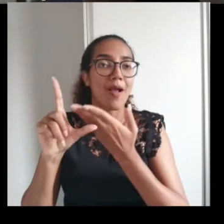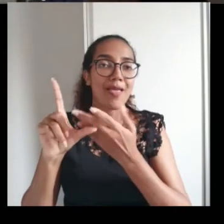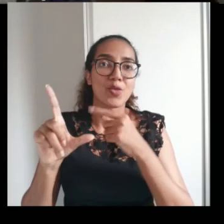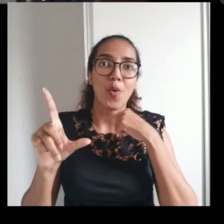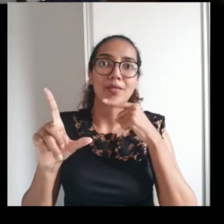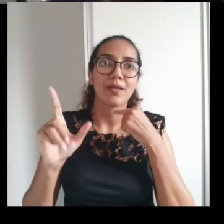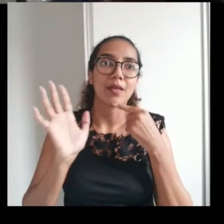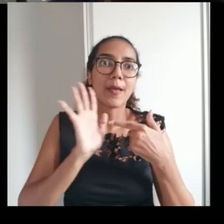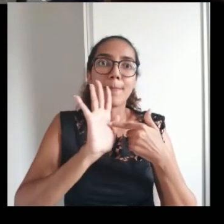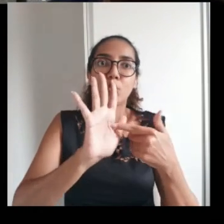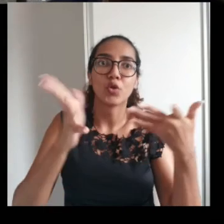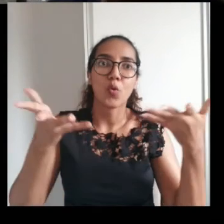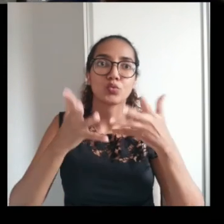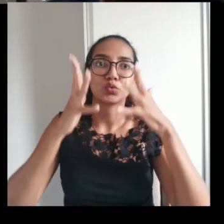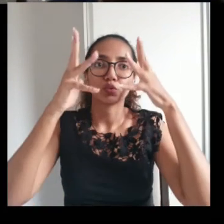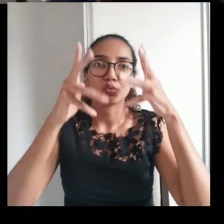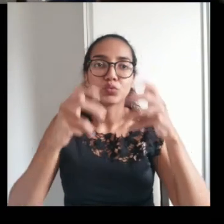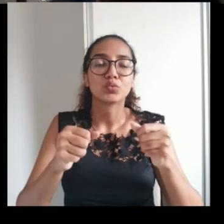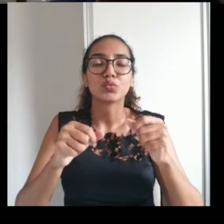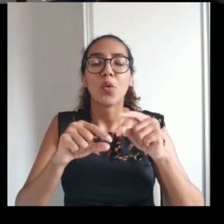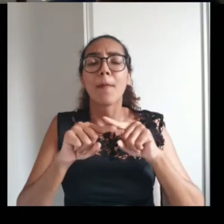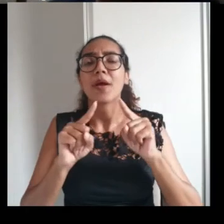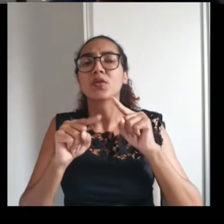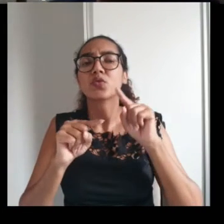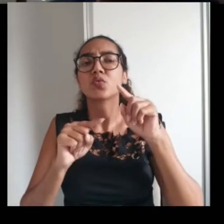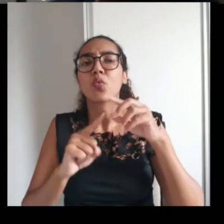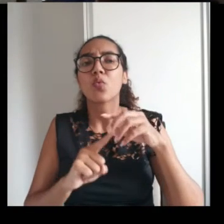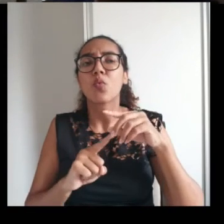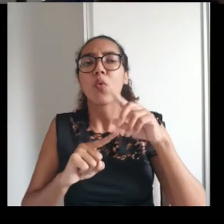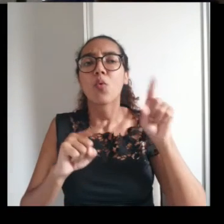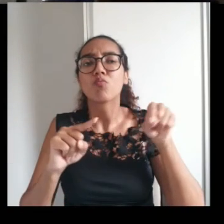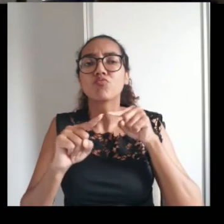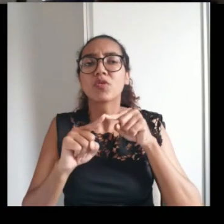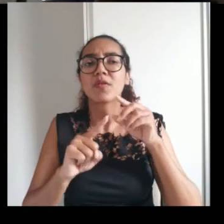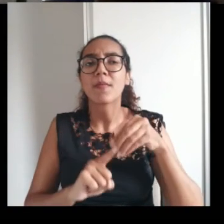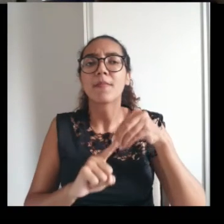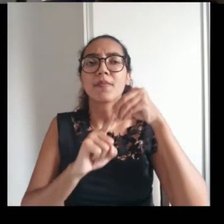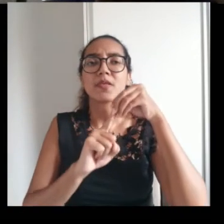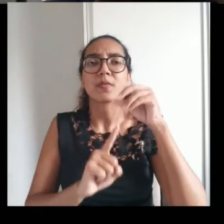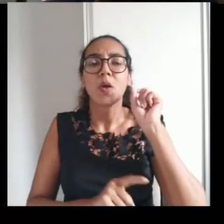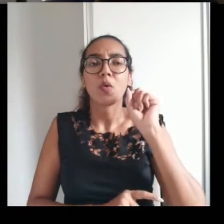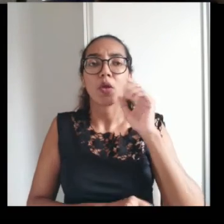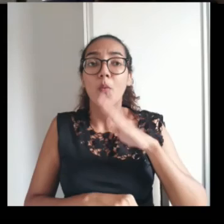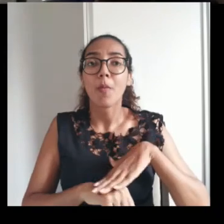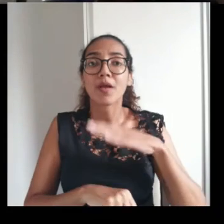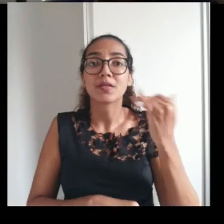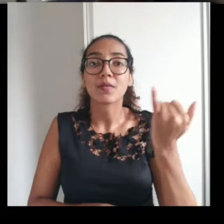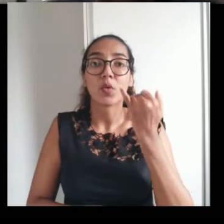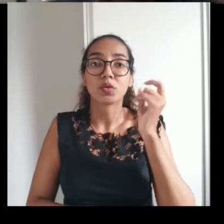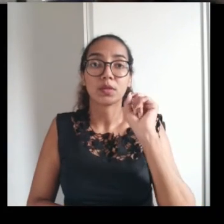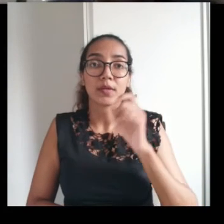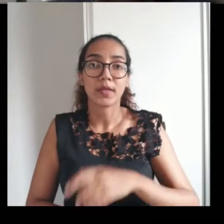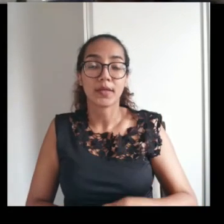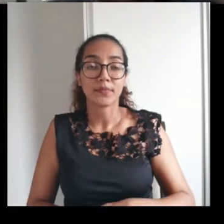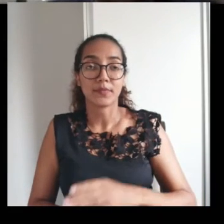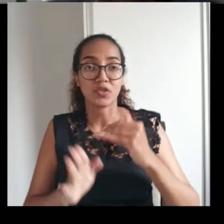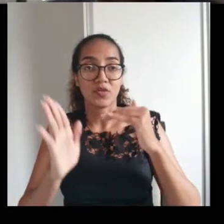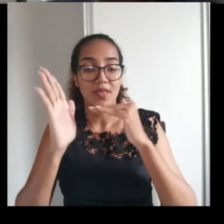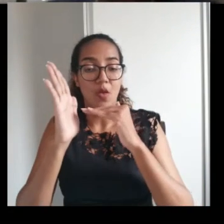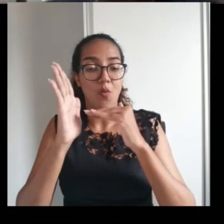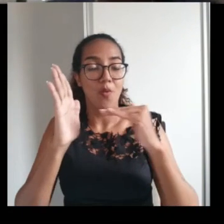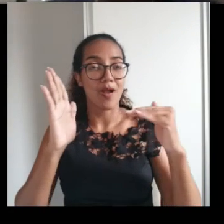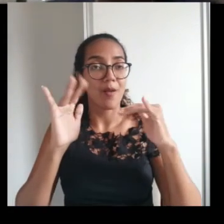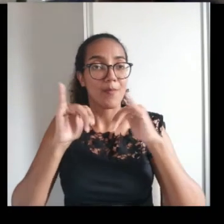das contas, o que importa para a gente é isso aqui, ó. A gente vai ter uma camada de dados, que eu já comentei, ou seja, todos